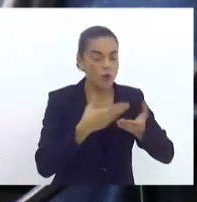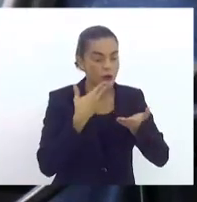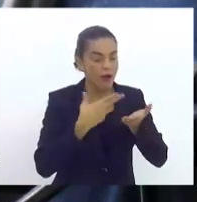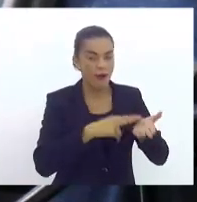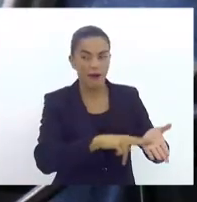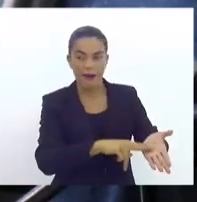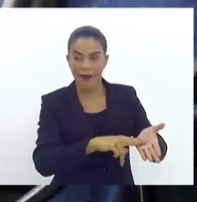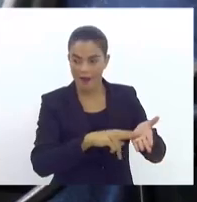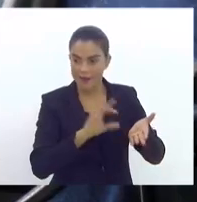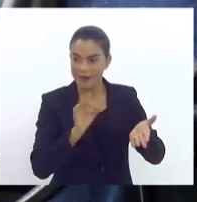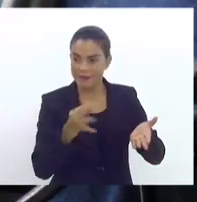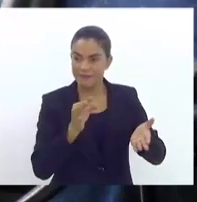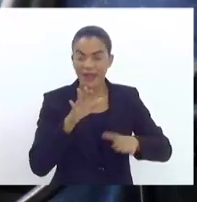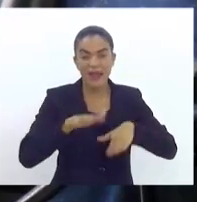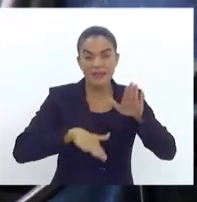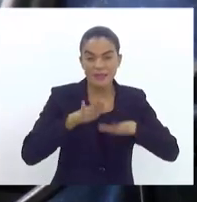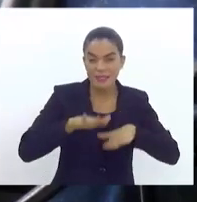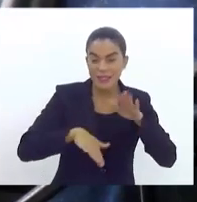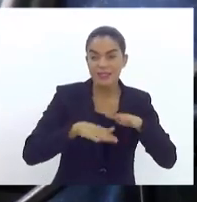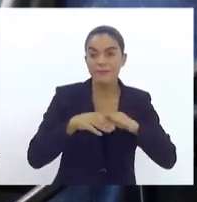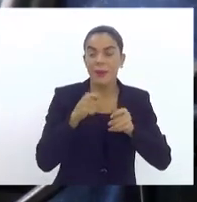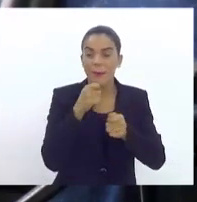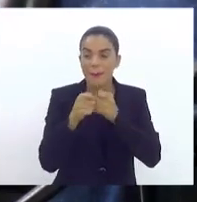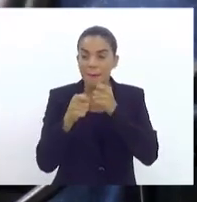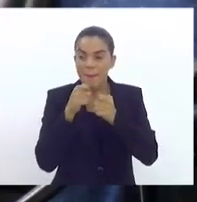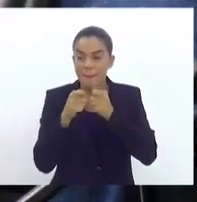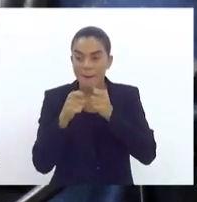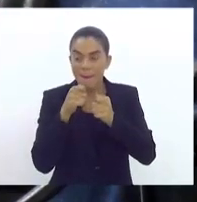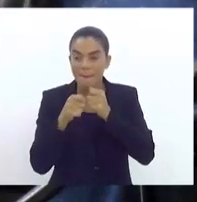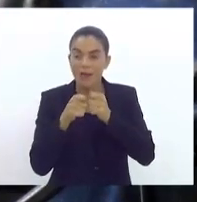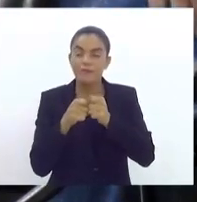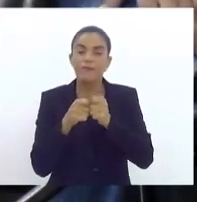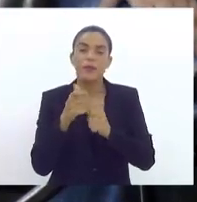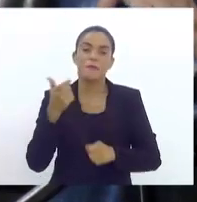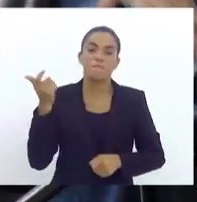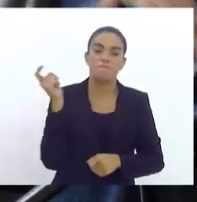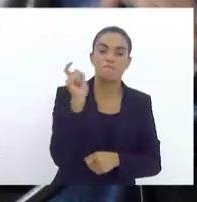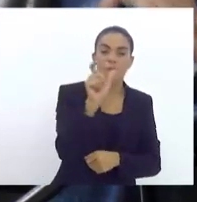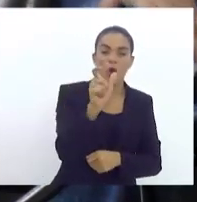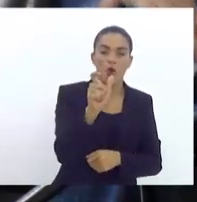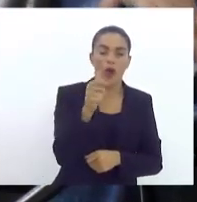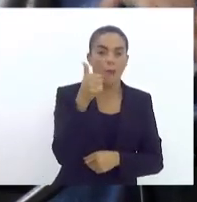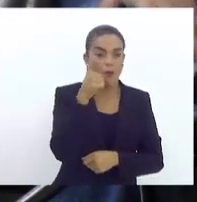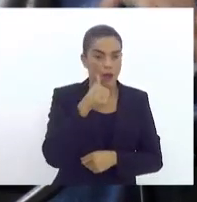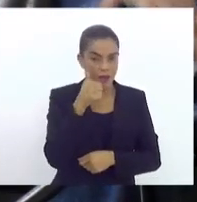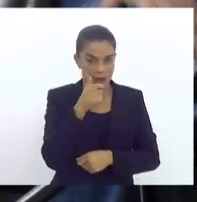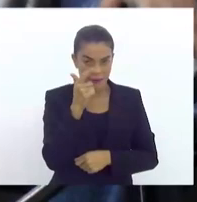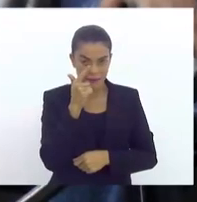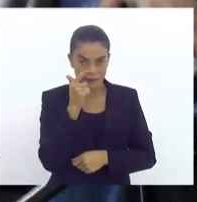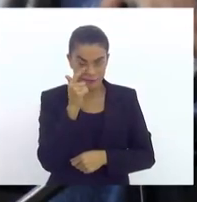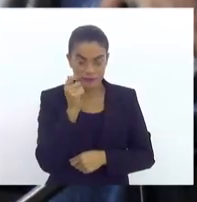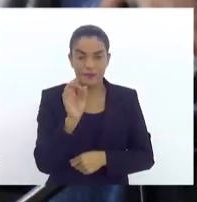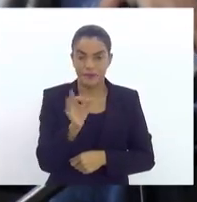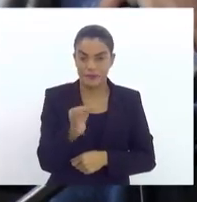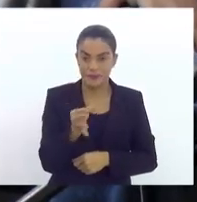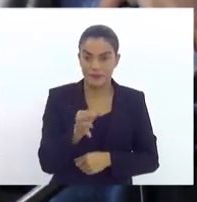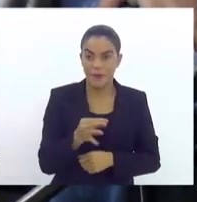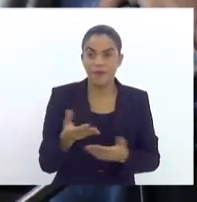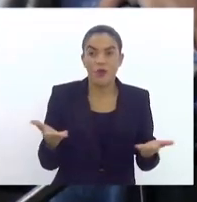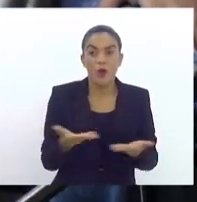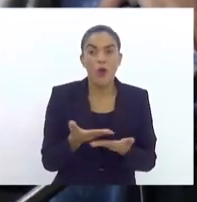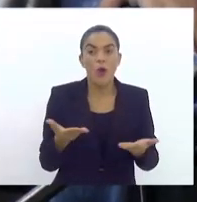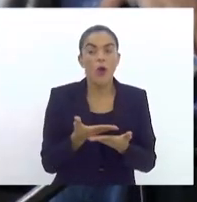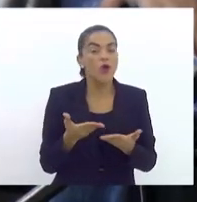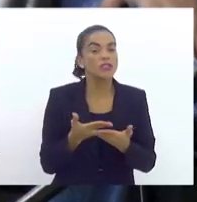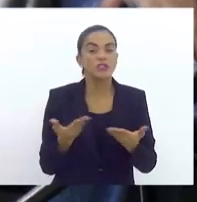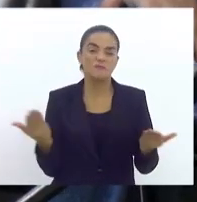uma carta ou às vezes até pela imprensa e ofendia a outra né ofendi uma mulher hoje em